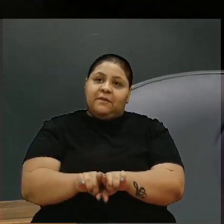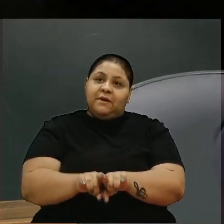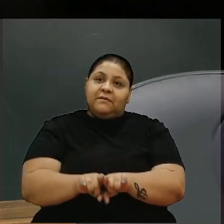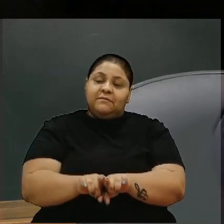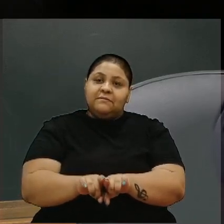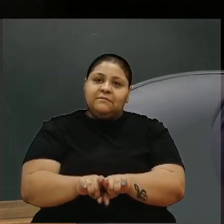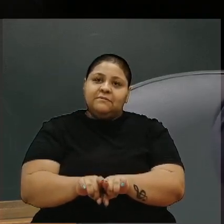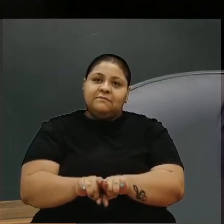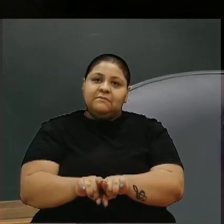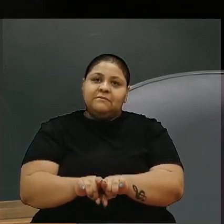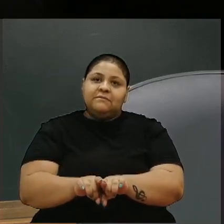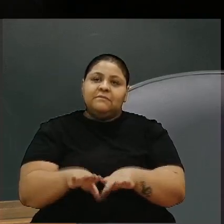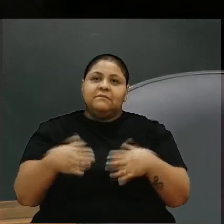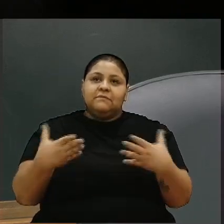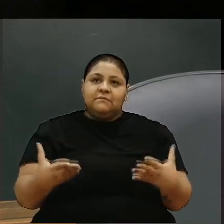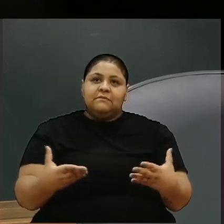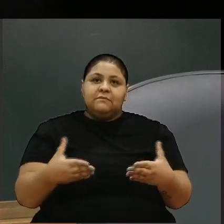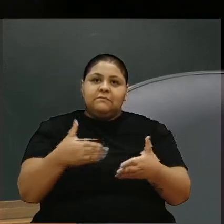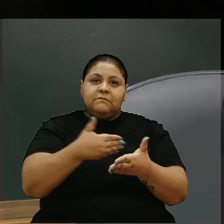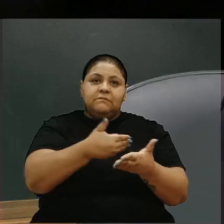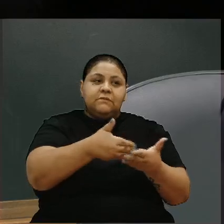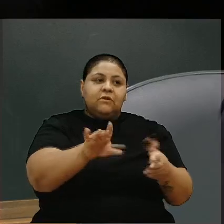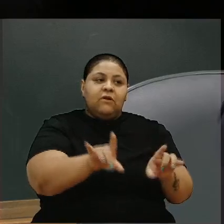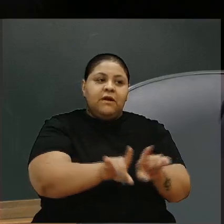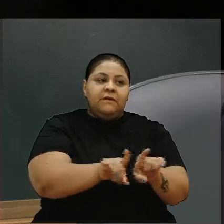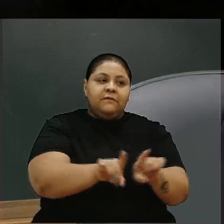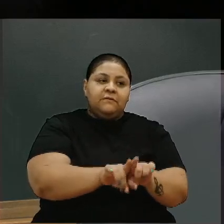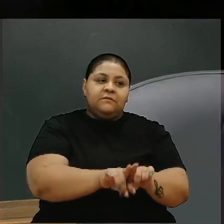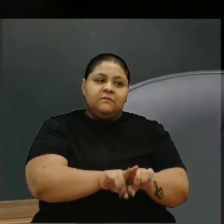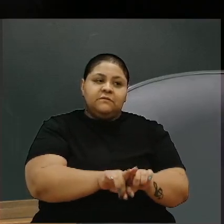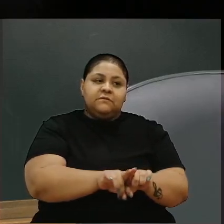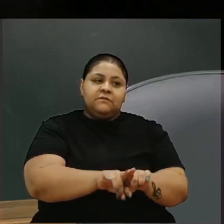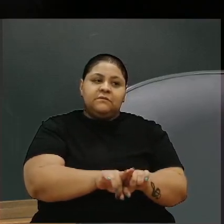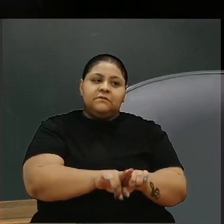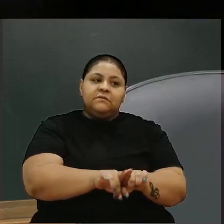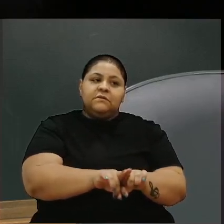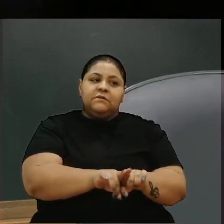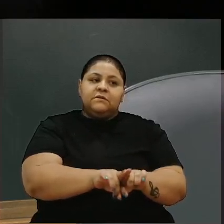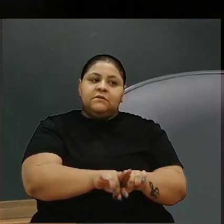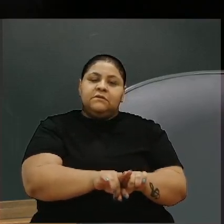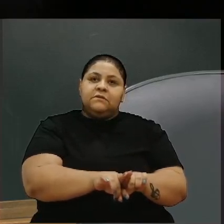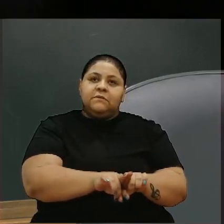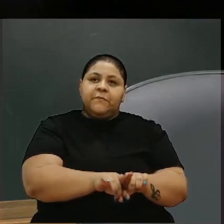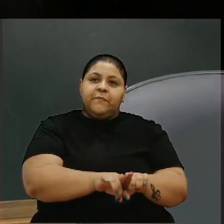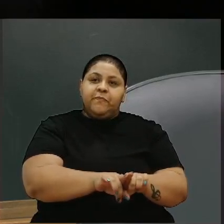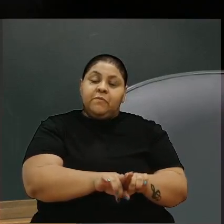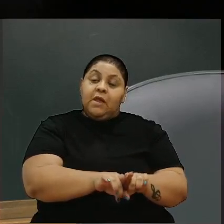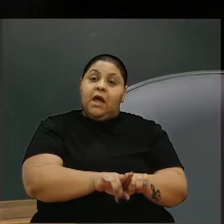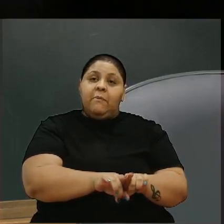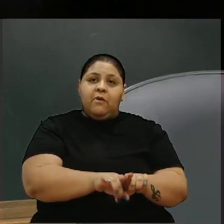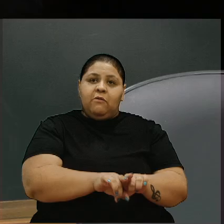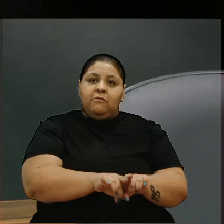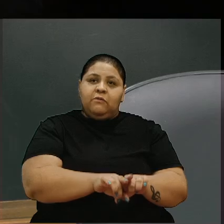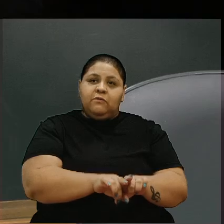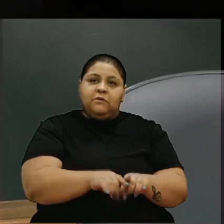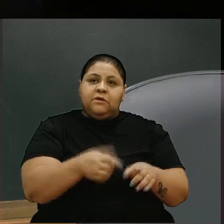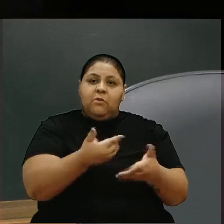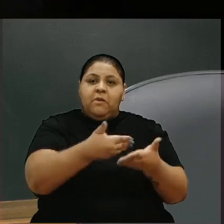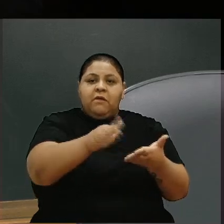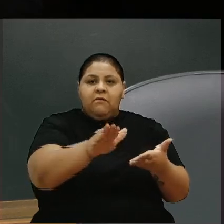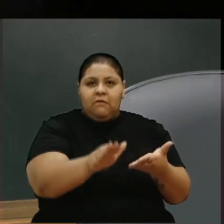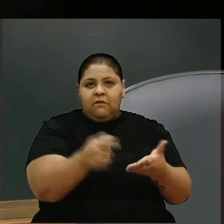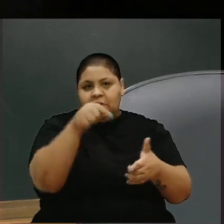Adiló ou manda embora. Eu prefiro pagar o curso, mas o prefeito Adiló não paga o curso e nem manda embora. Esse é